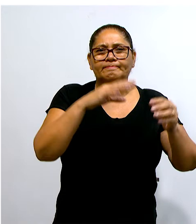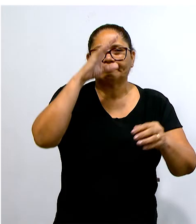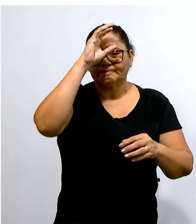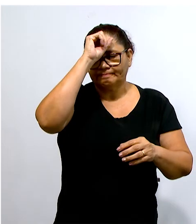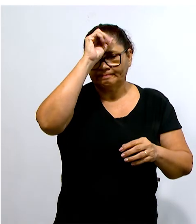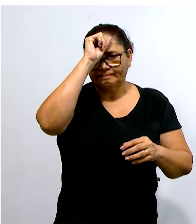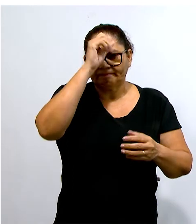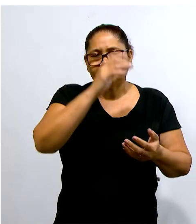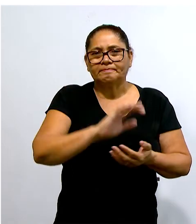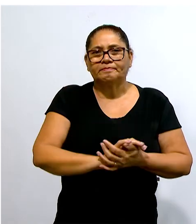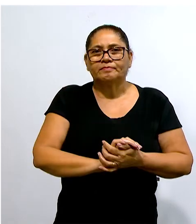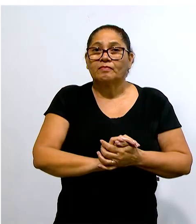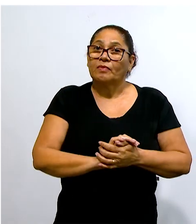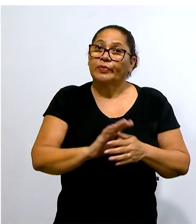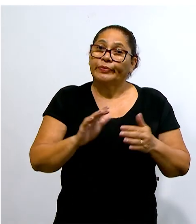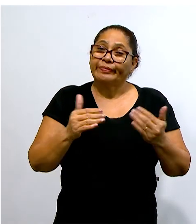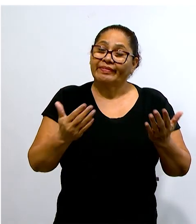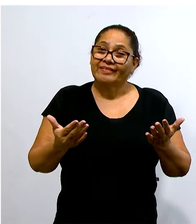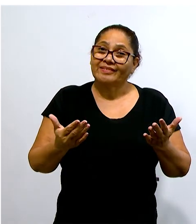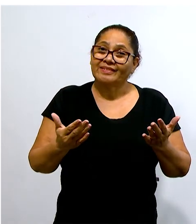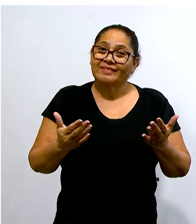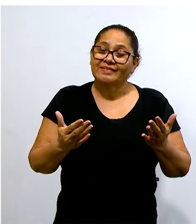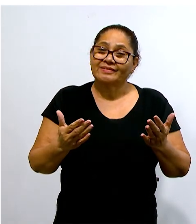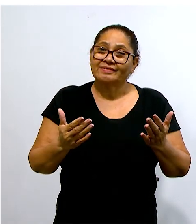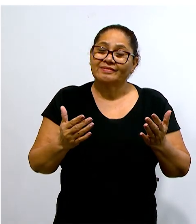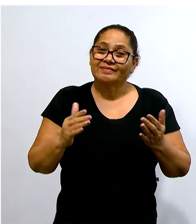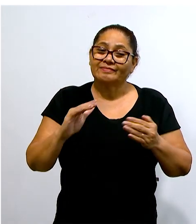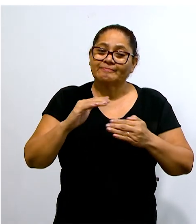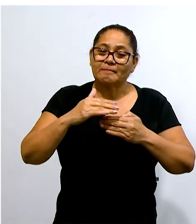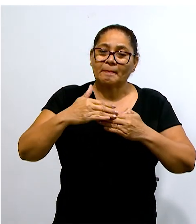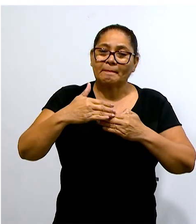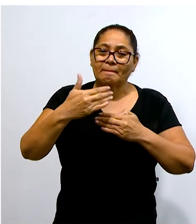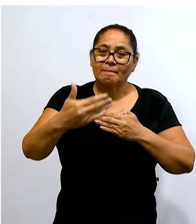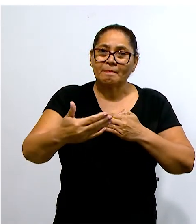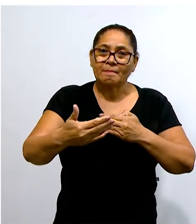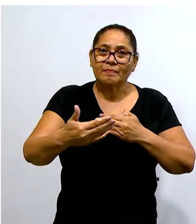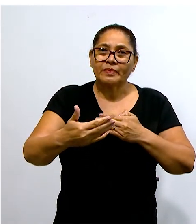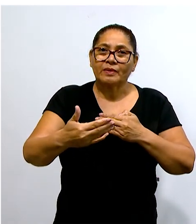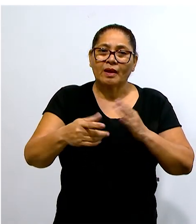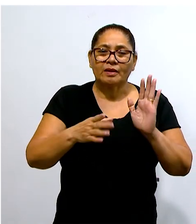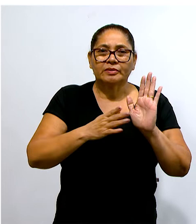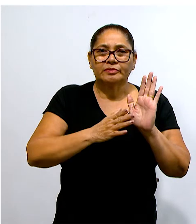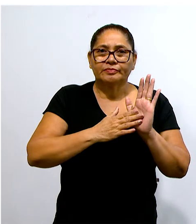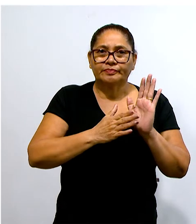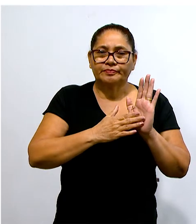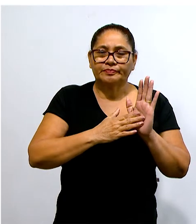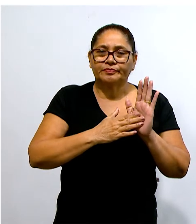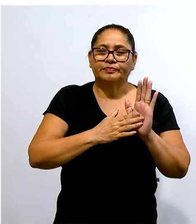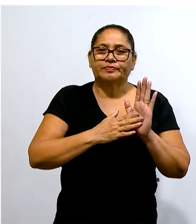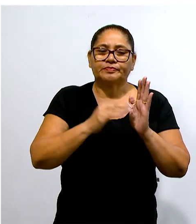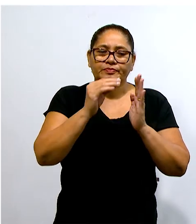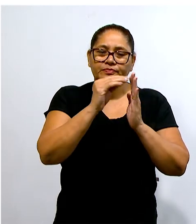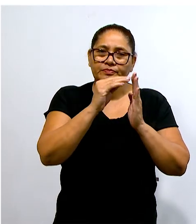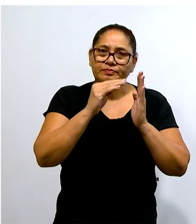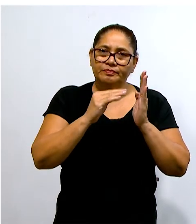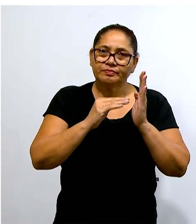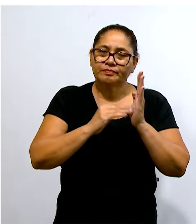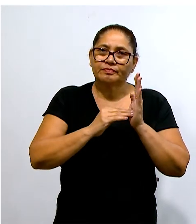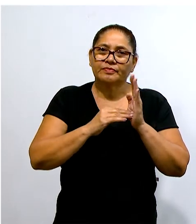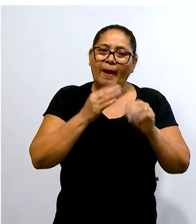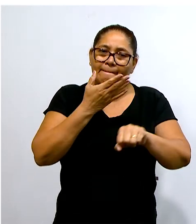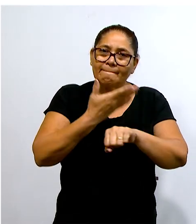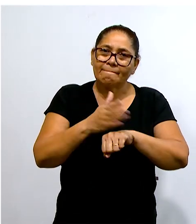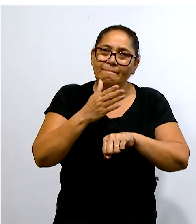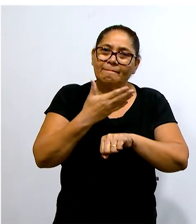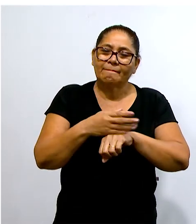aprender. Ou seja, é por trás, nessa proposta metodológica, nessa proposta